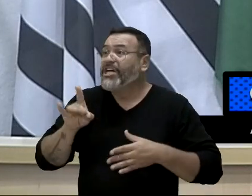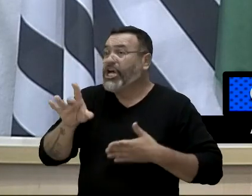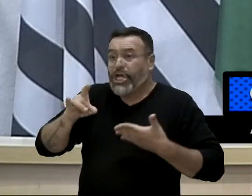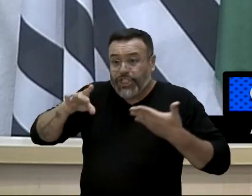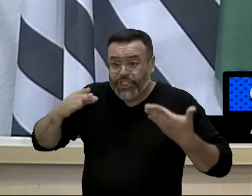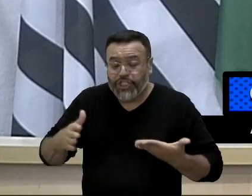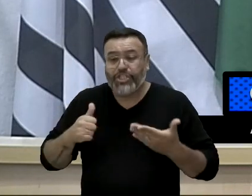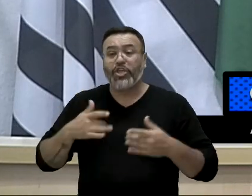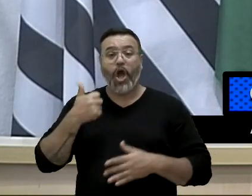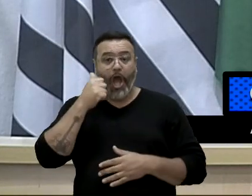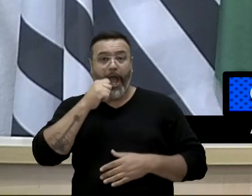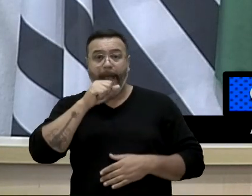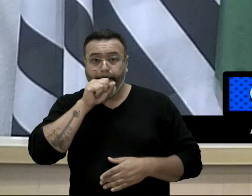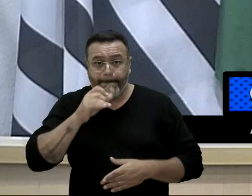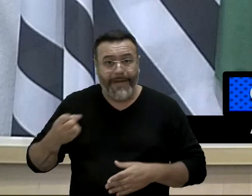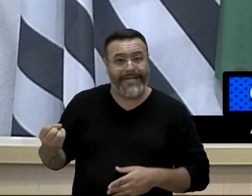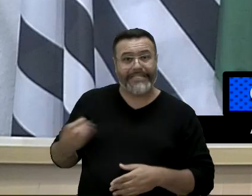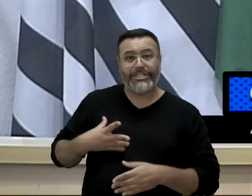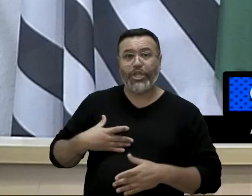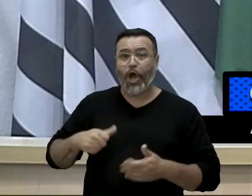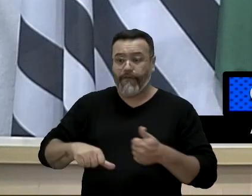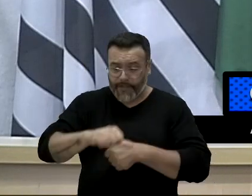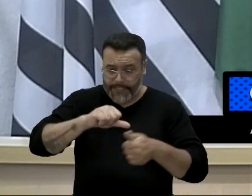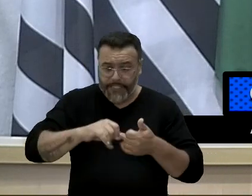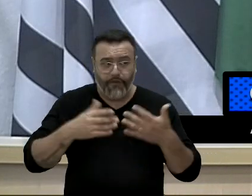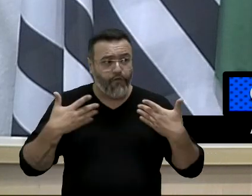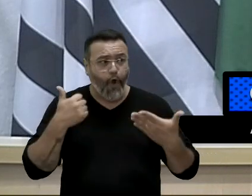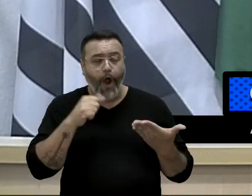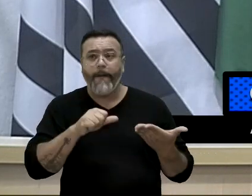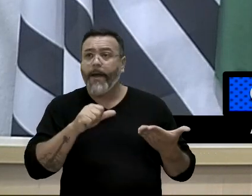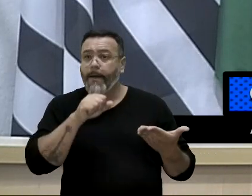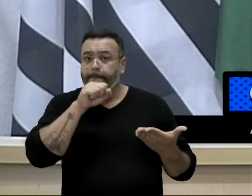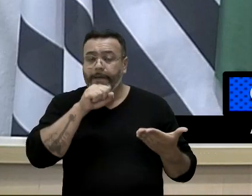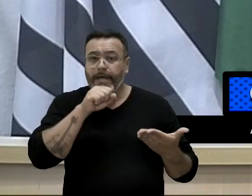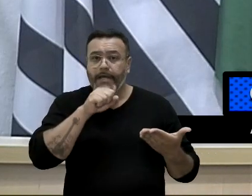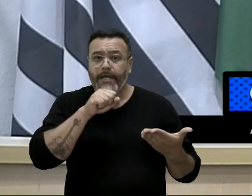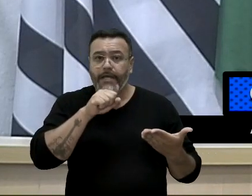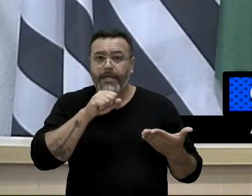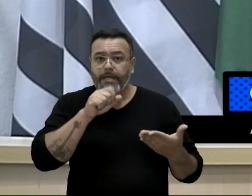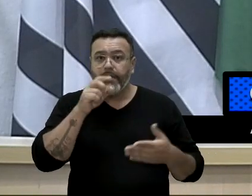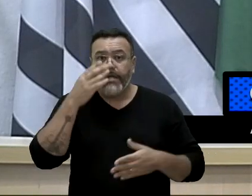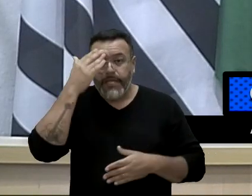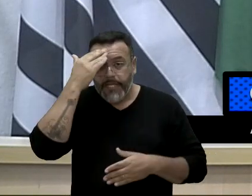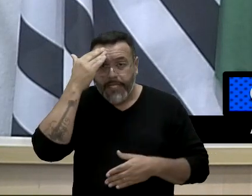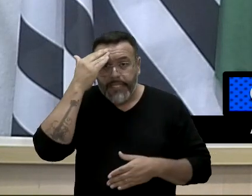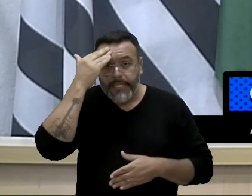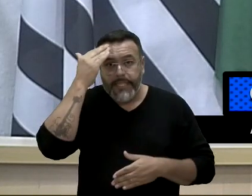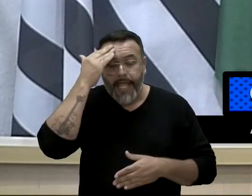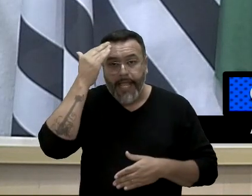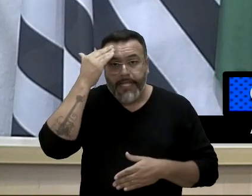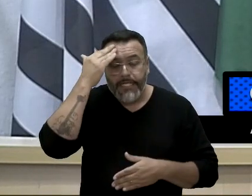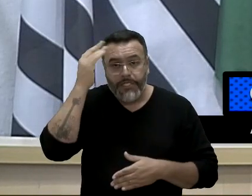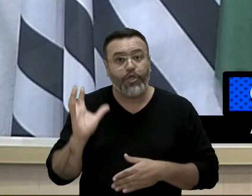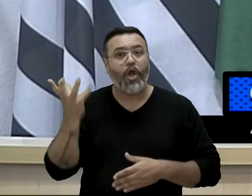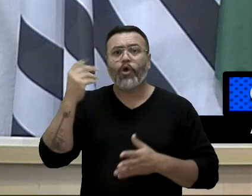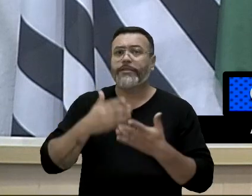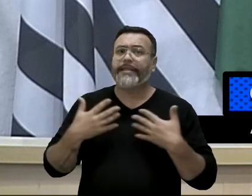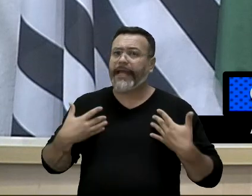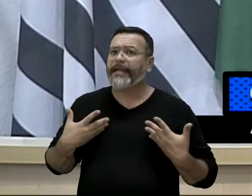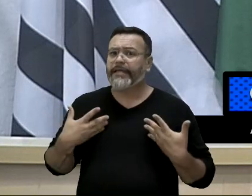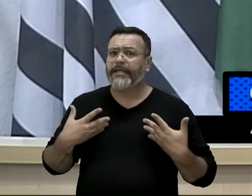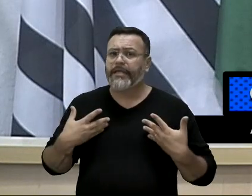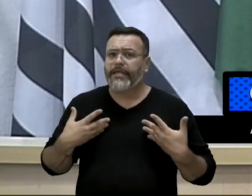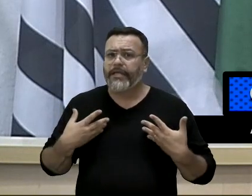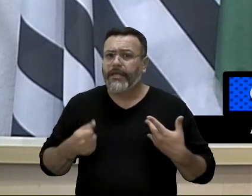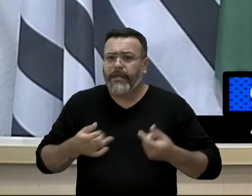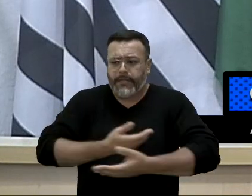isso que a vereadora Elisa falou. Aliás, a Carla, ou eu jogo o bebê. Gente do céu, eu olhava para a Manuela e falava, meu Deus, me faz engolir